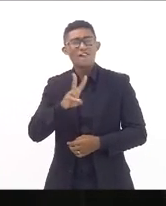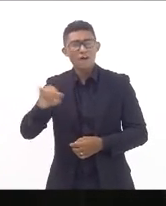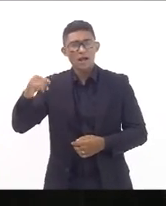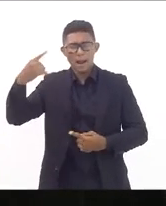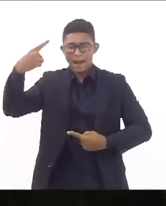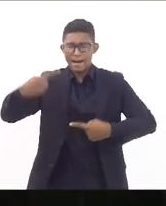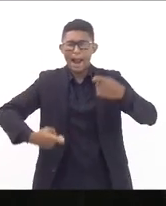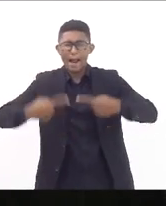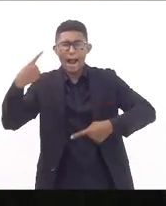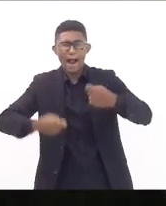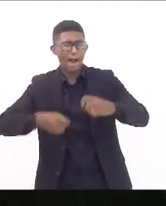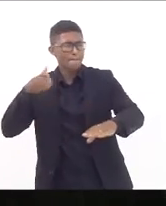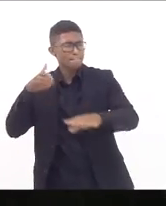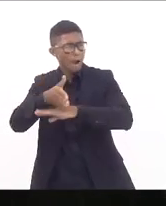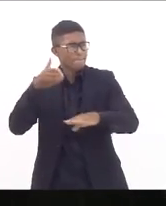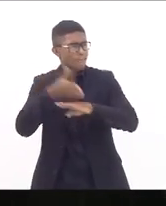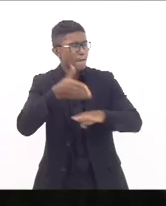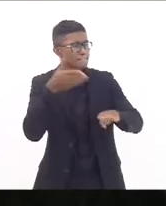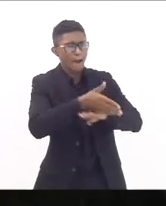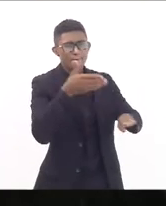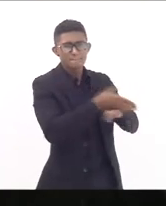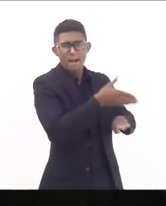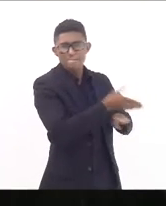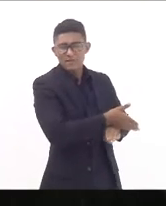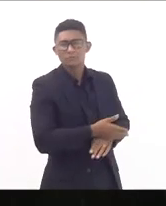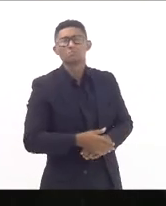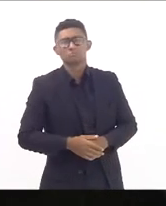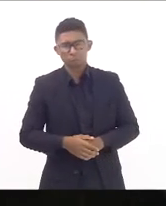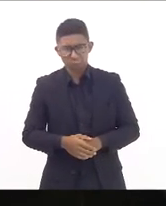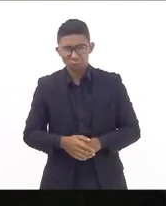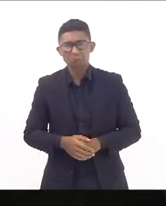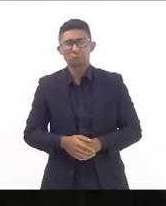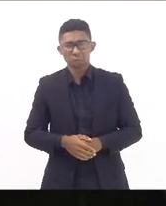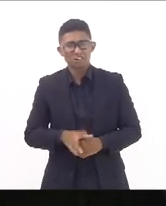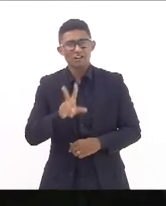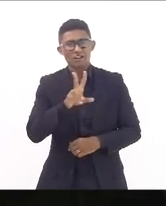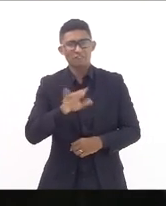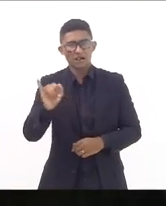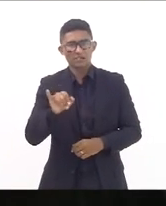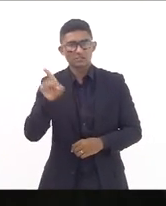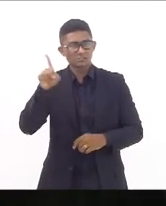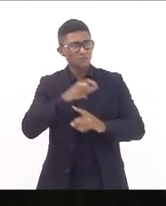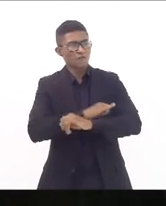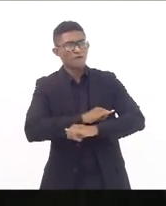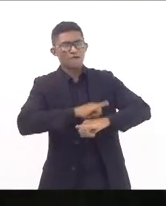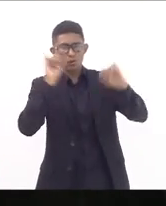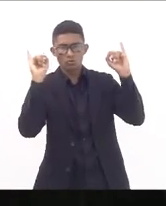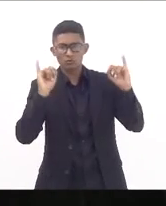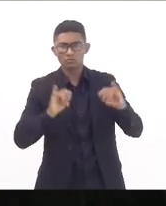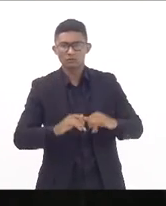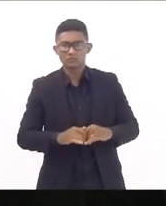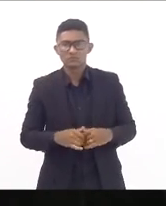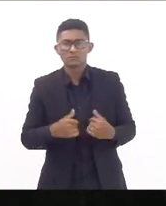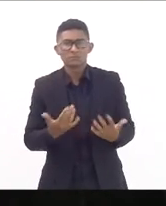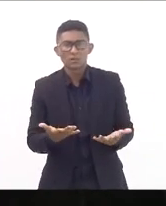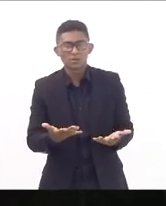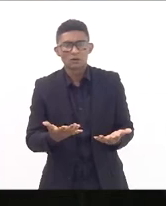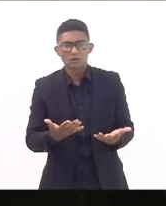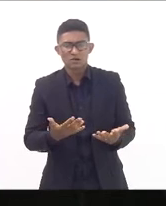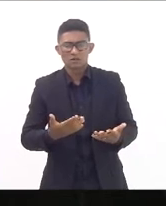desejarem com os componentes que eles desejarem. Então, não está nem abrindo mão de guerra